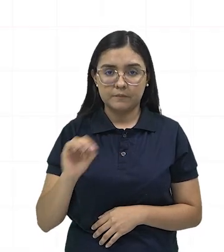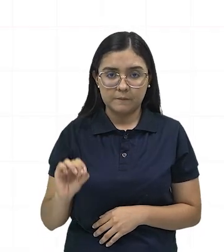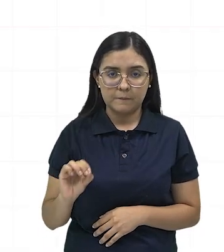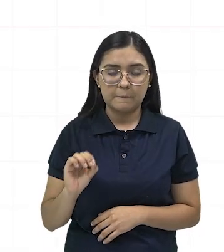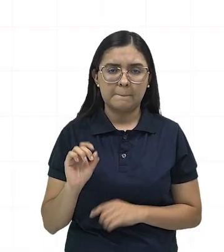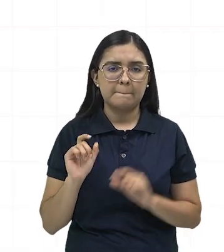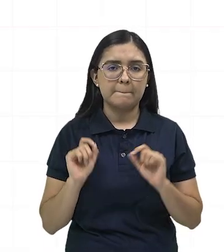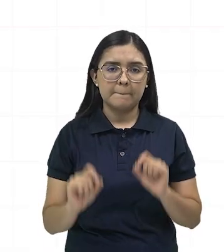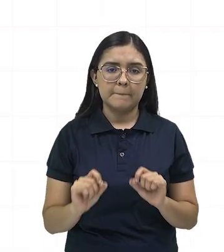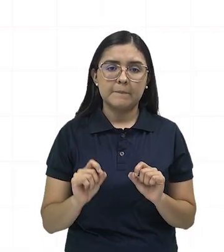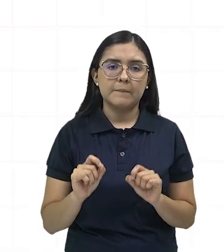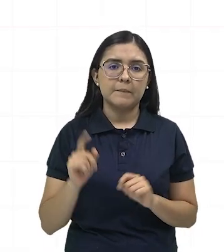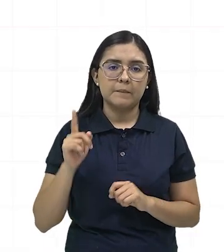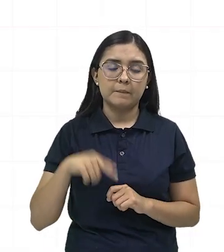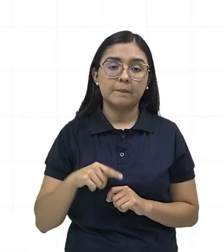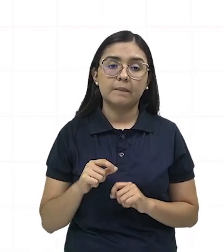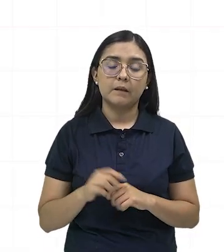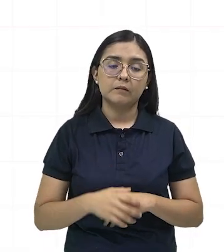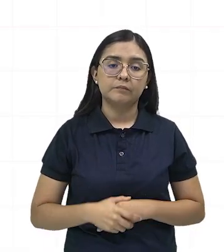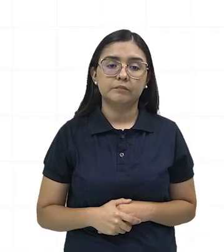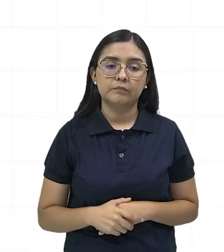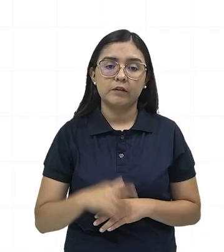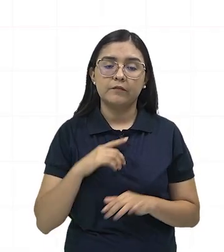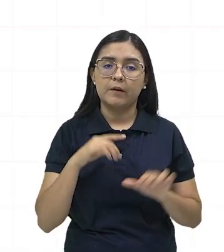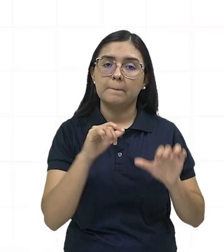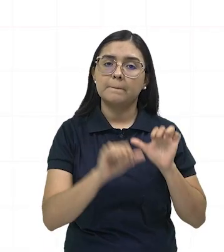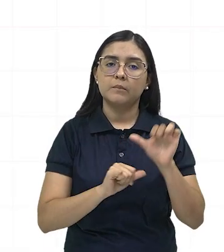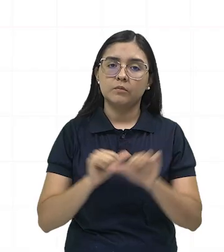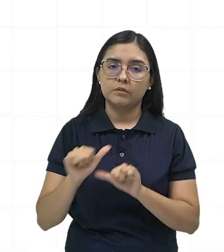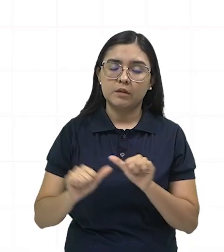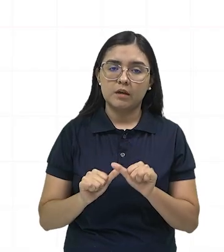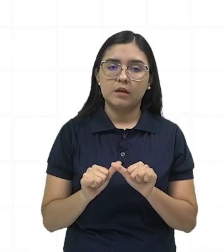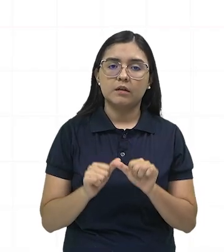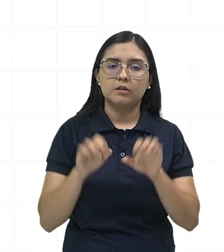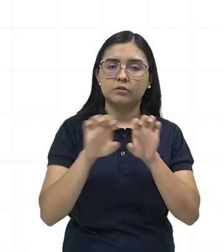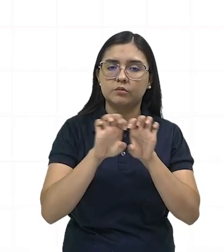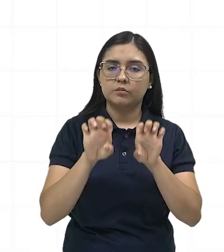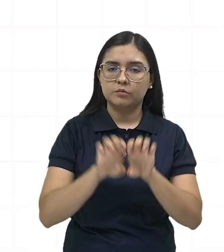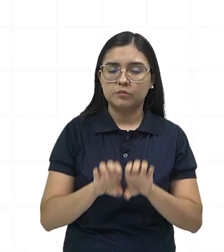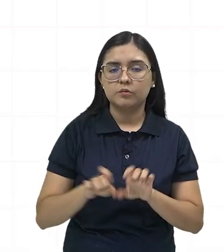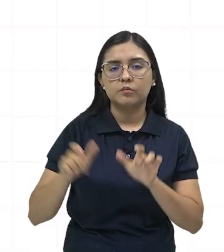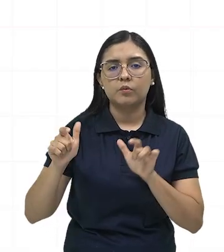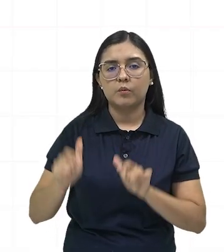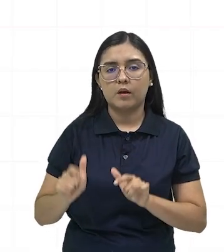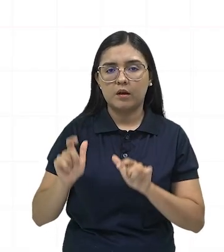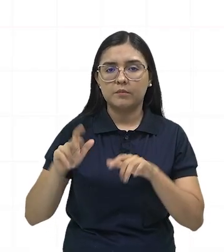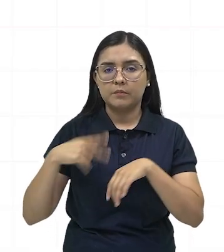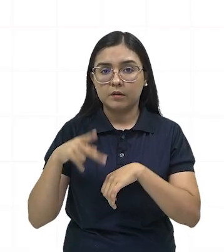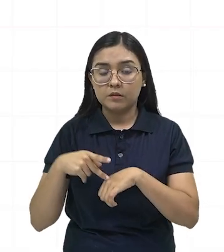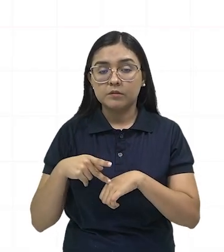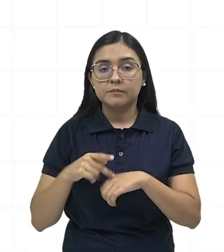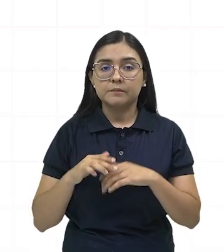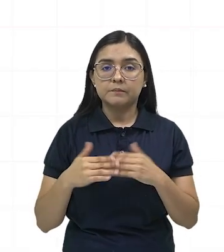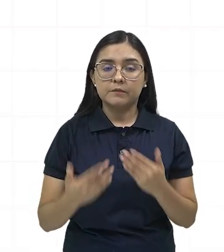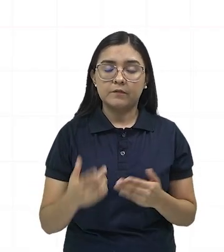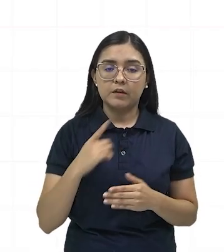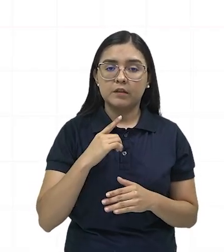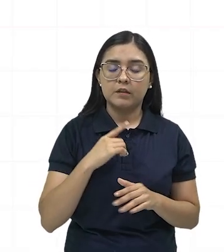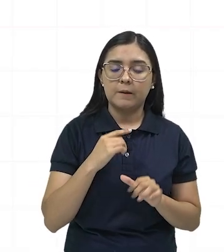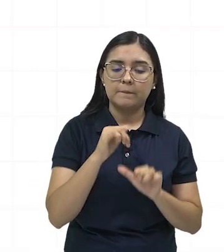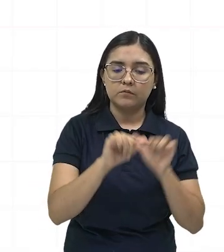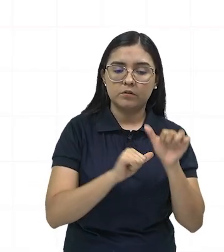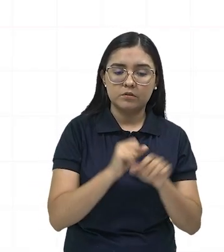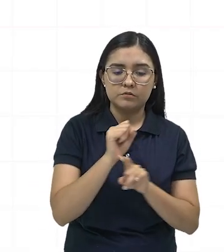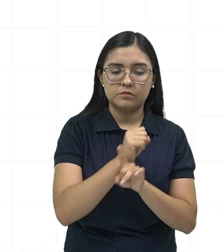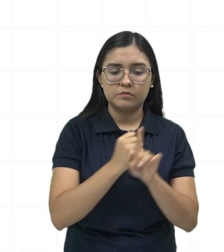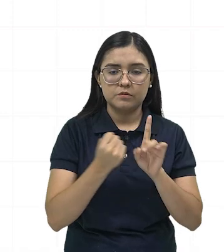estamos falando, né, de algo que vai modificar a estrutura daquele local, tá? Então, vai haver mudança